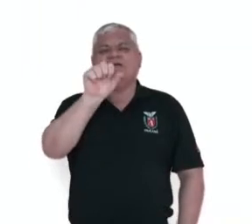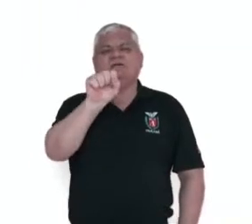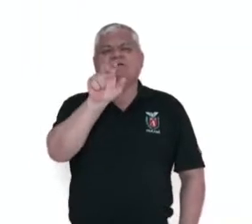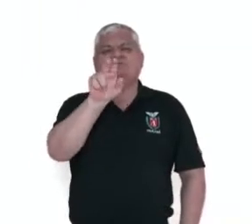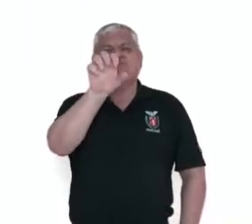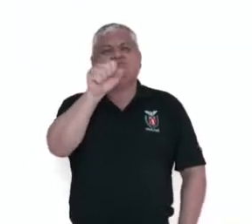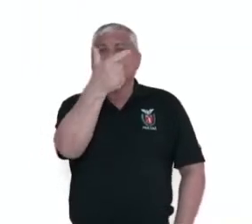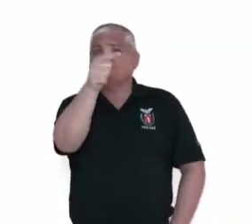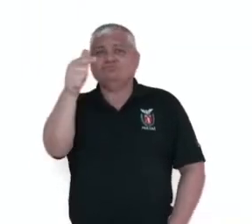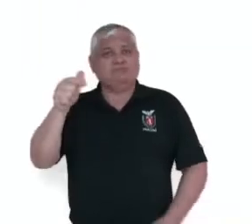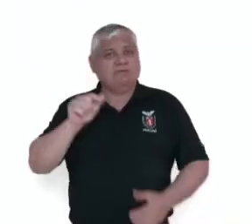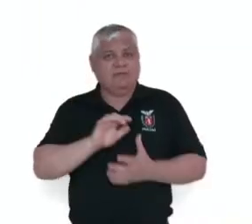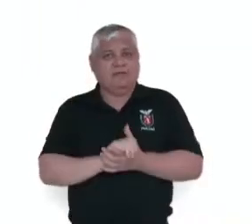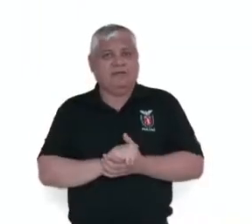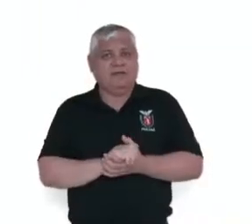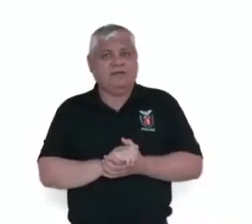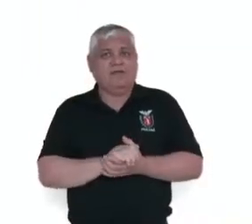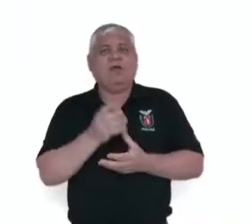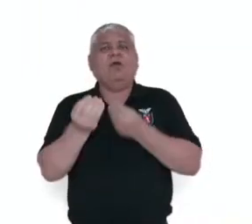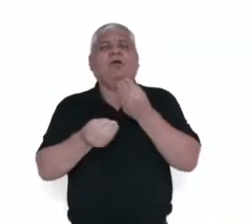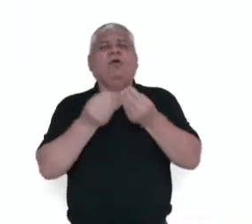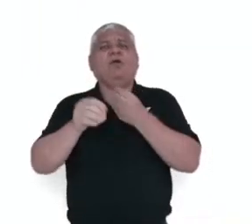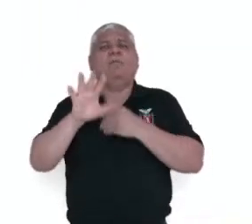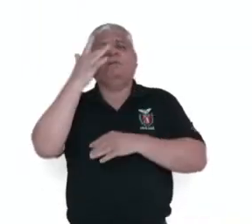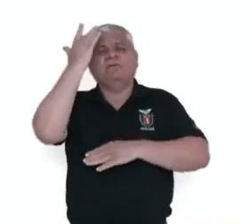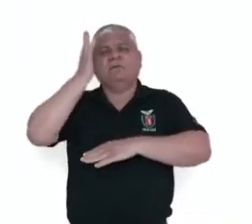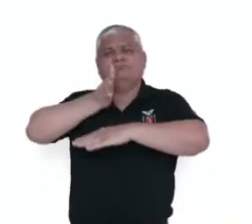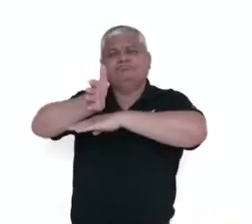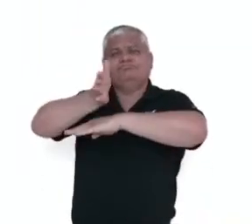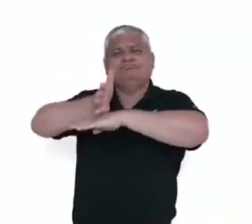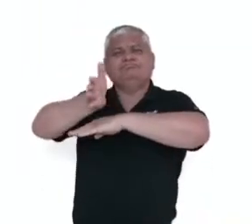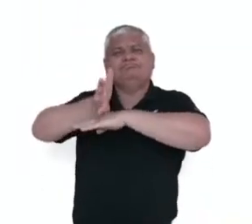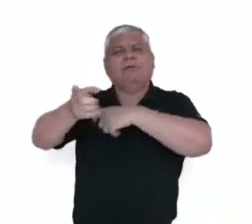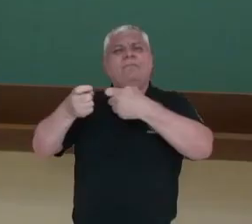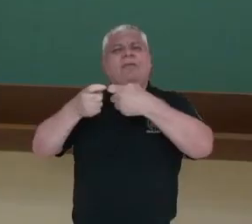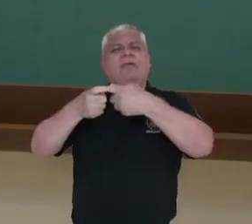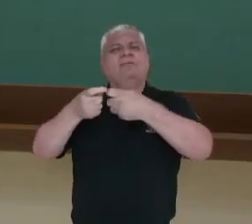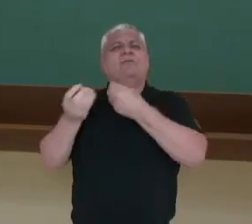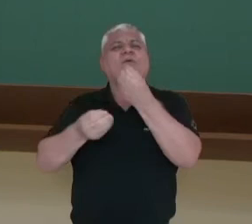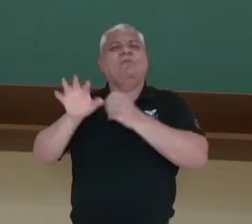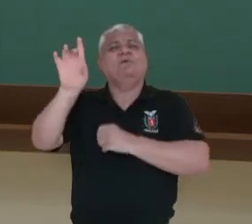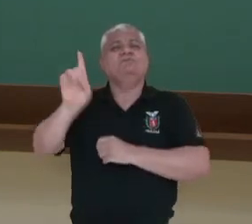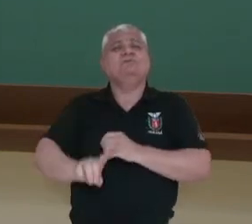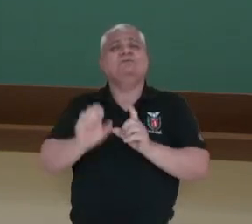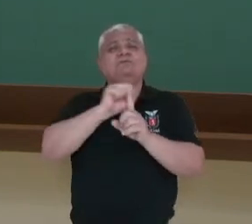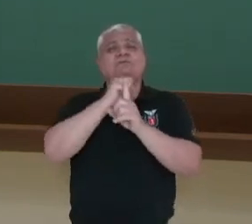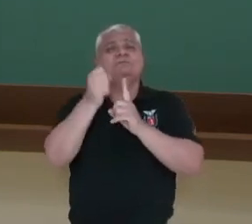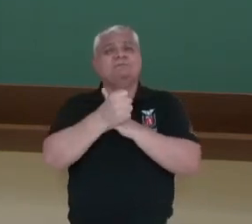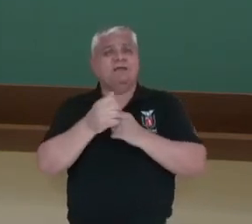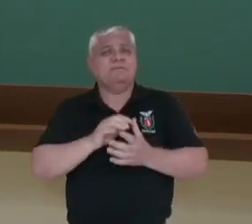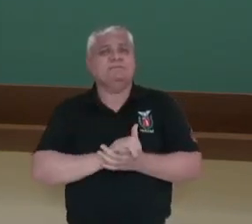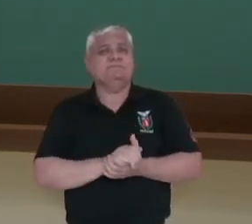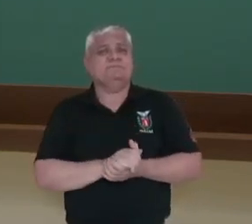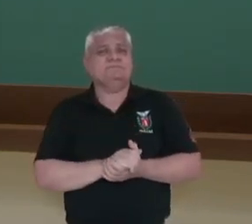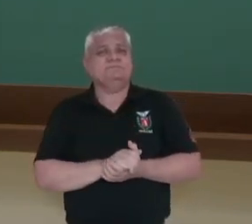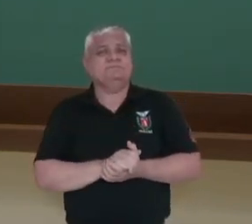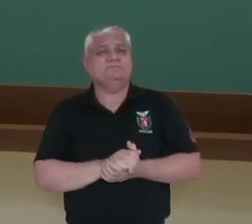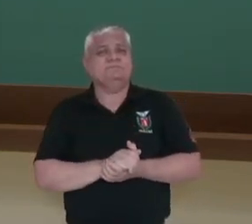Saúde. Então, como as pessoas tinham acesso à saúde, um direito social? Veja interessante isso,